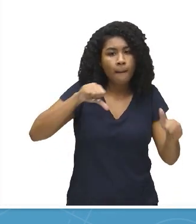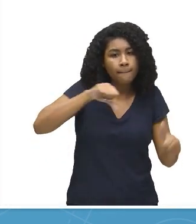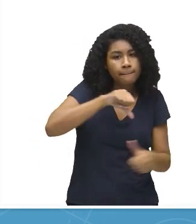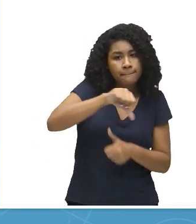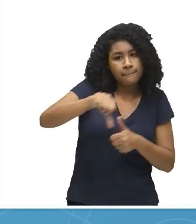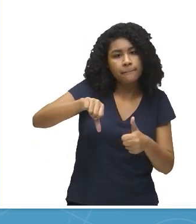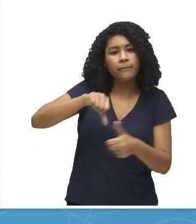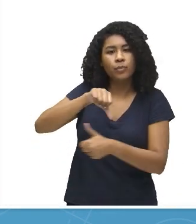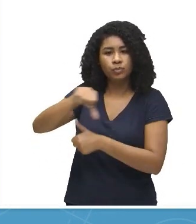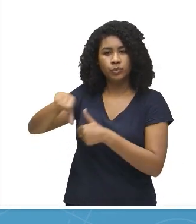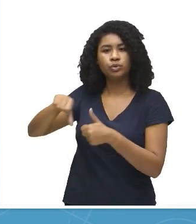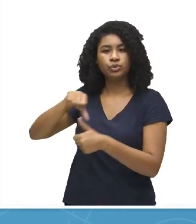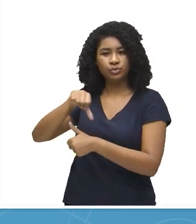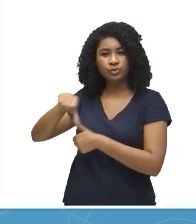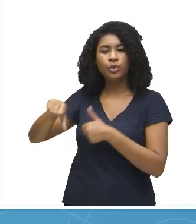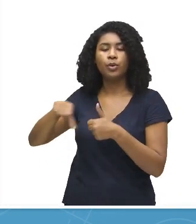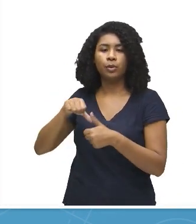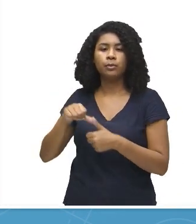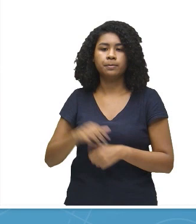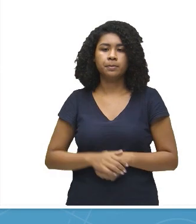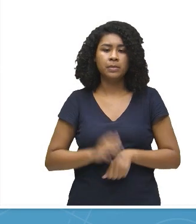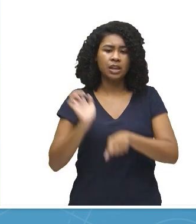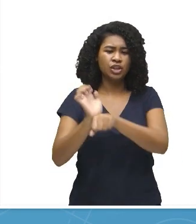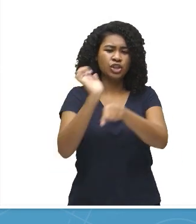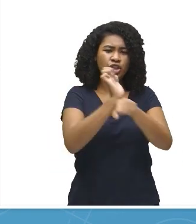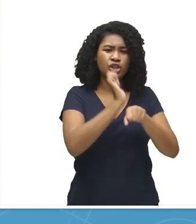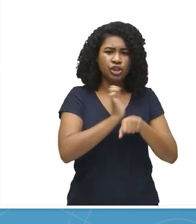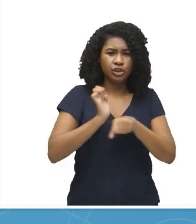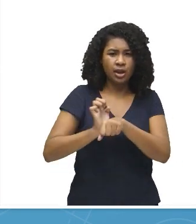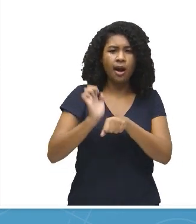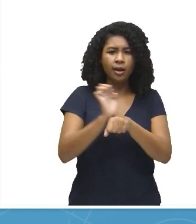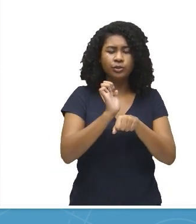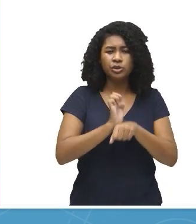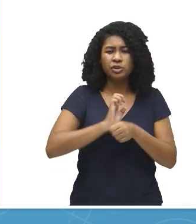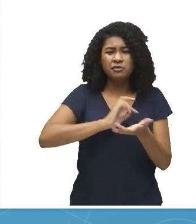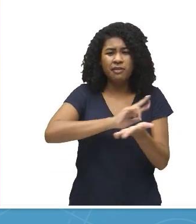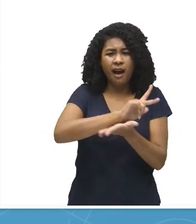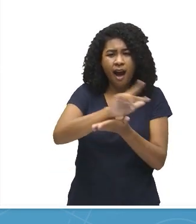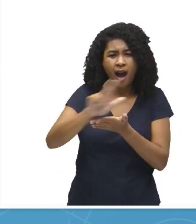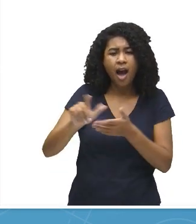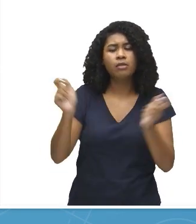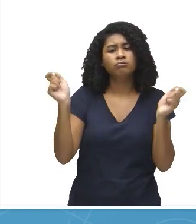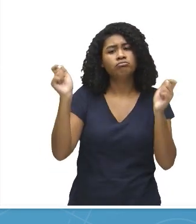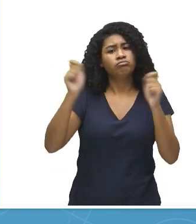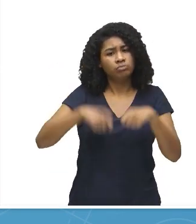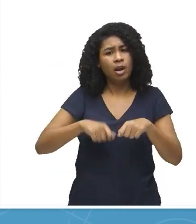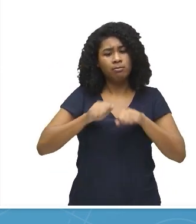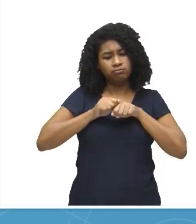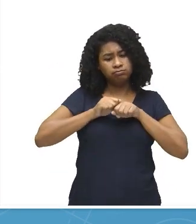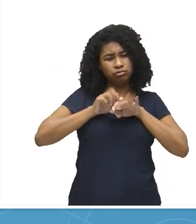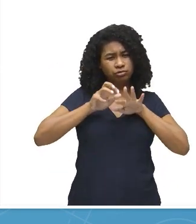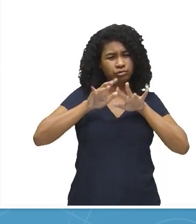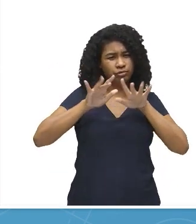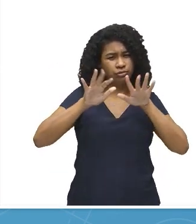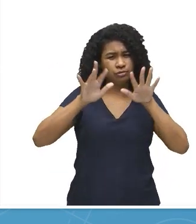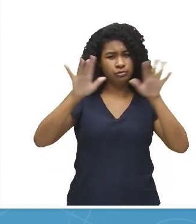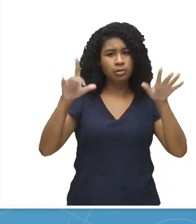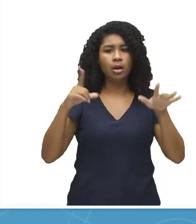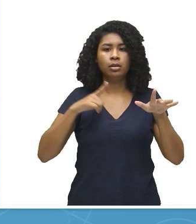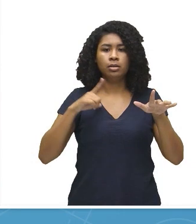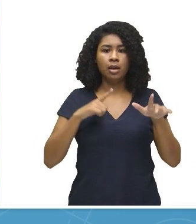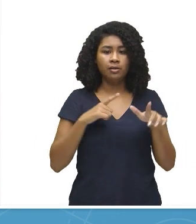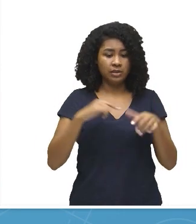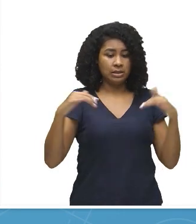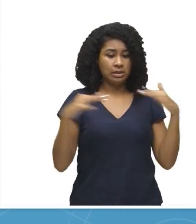Modificou aí a configuração. Outros estados brasileiros passaram também por todo esse processo de urbanização, né?